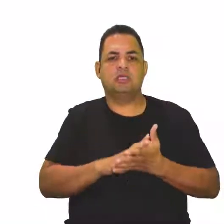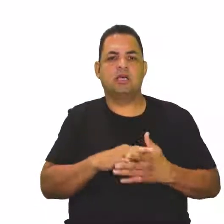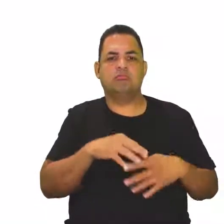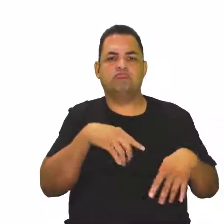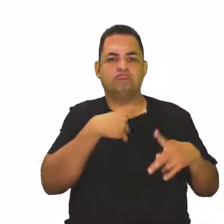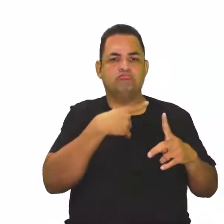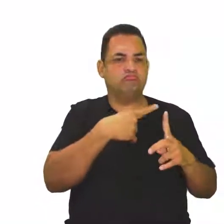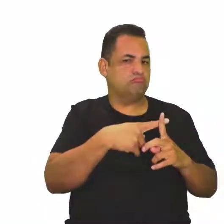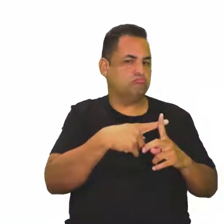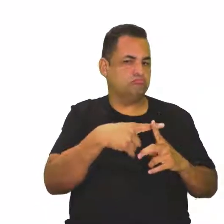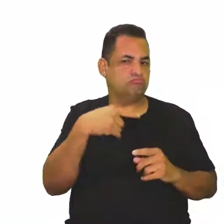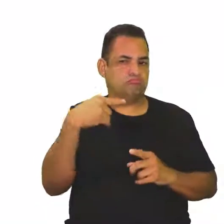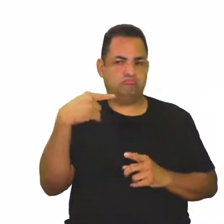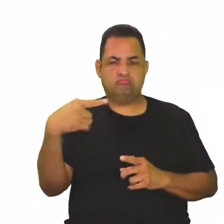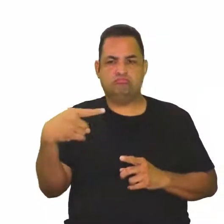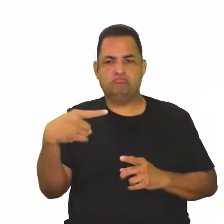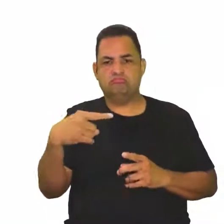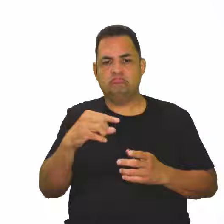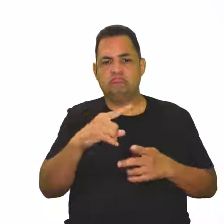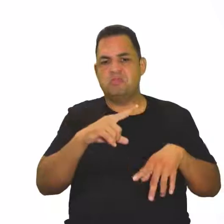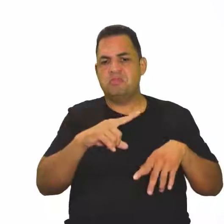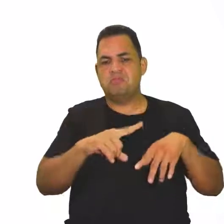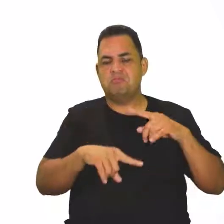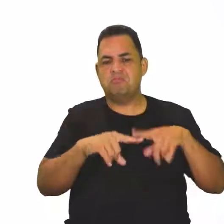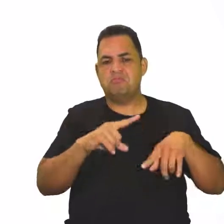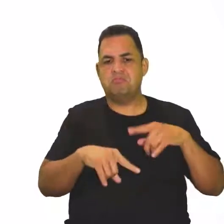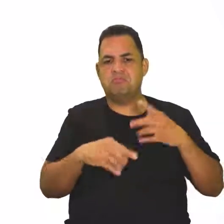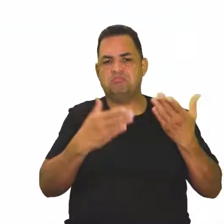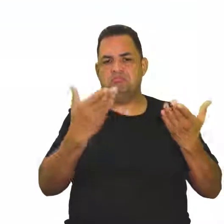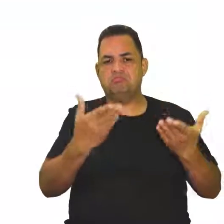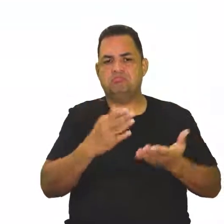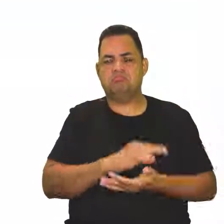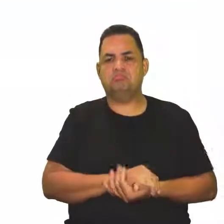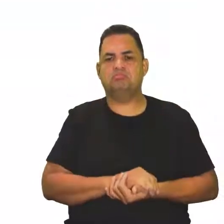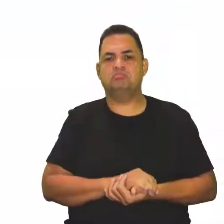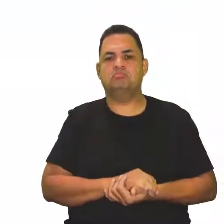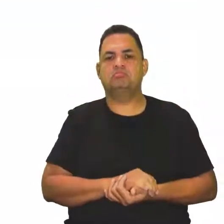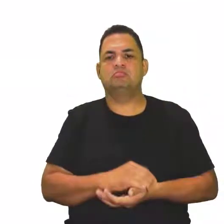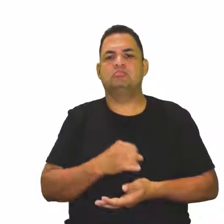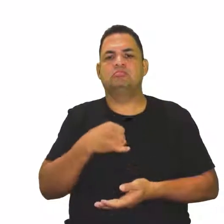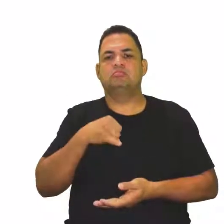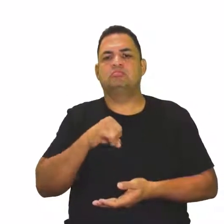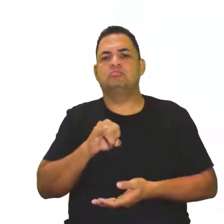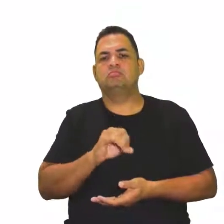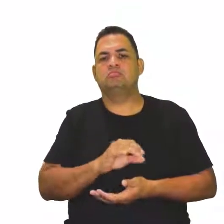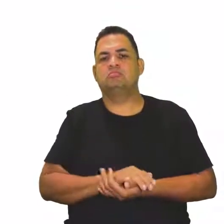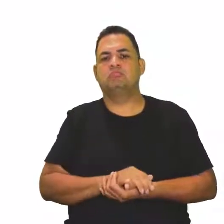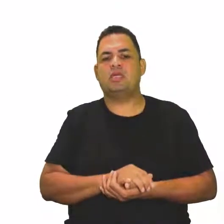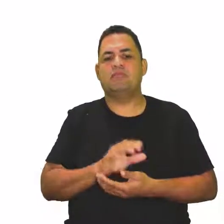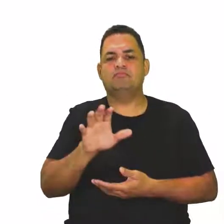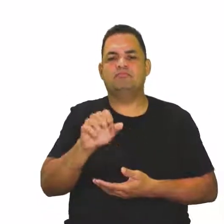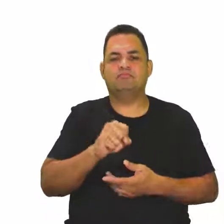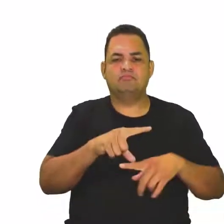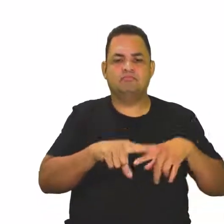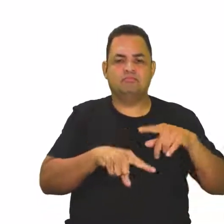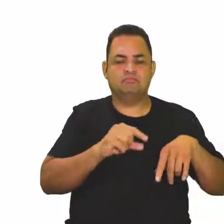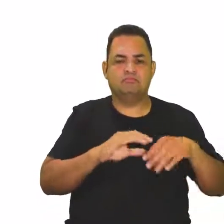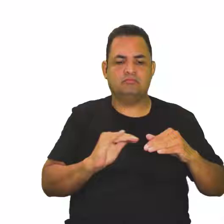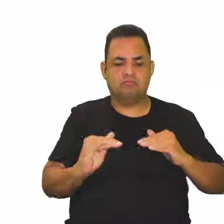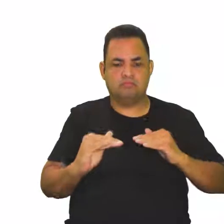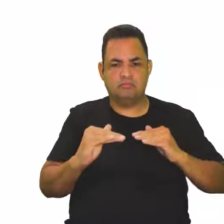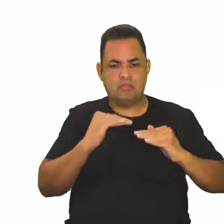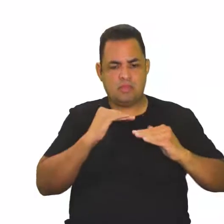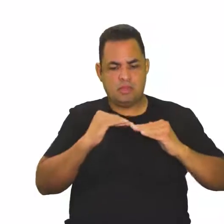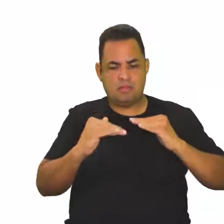a polarização do material dielétrico. Então, se você pega aqui um material, coloca aqui no meio, ele é um